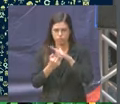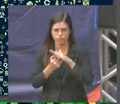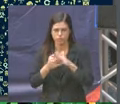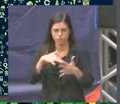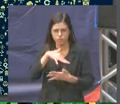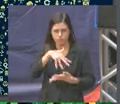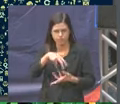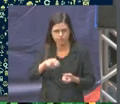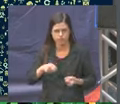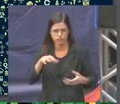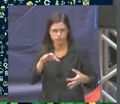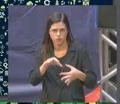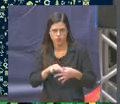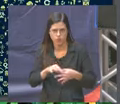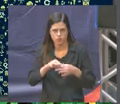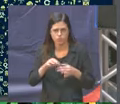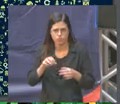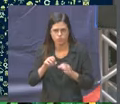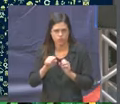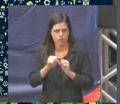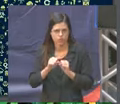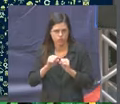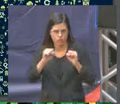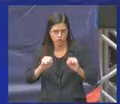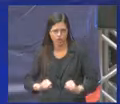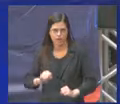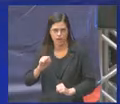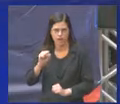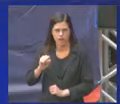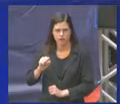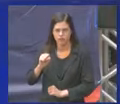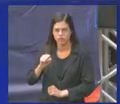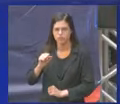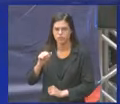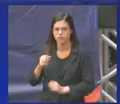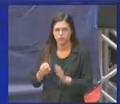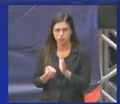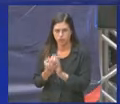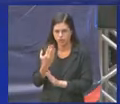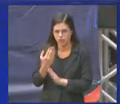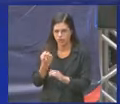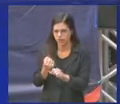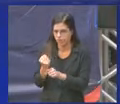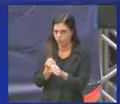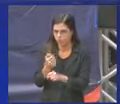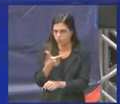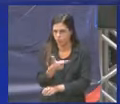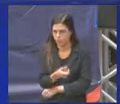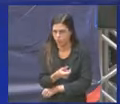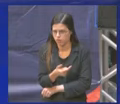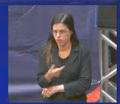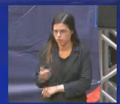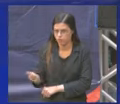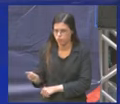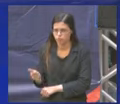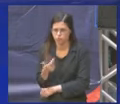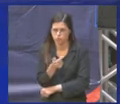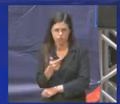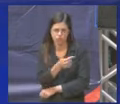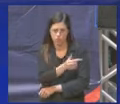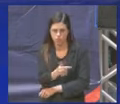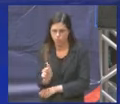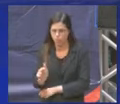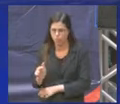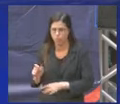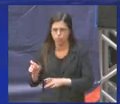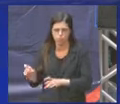do país. Ele foi criado em 8 de dezembro de 2021. Não existe nenhuma outra confederação, seja da